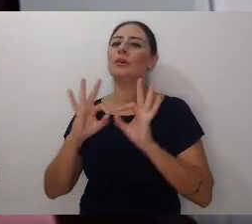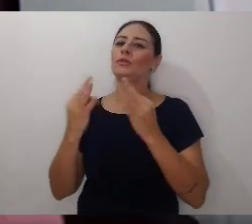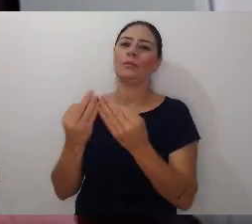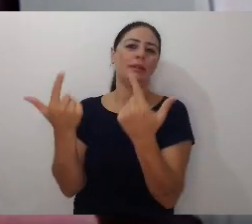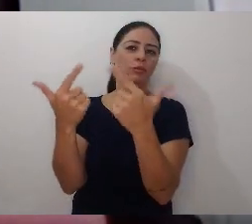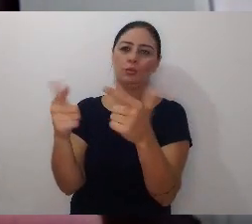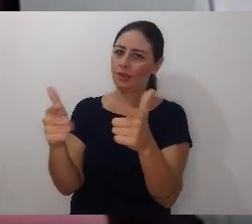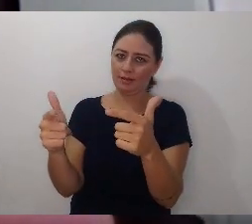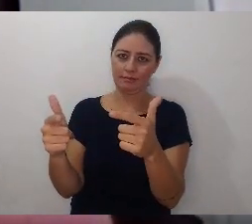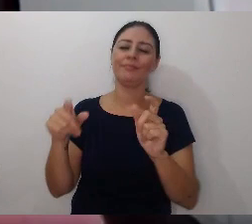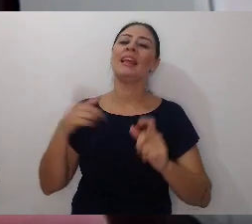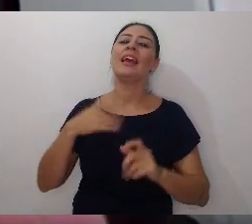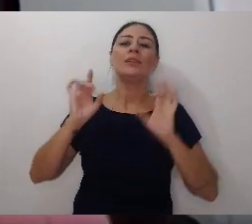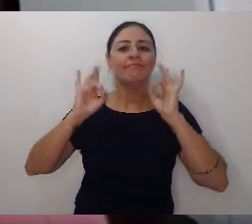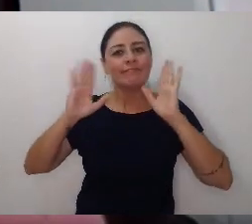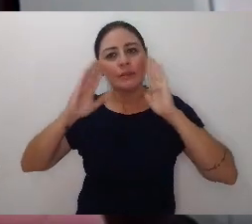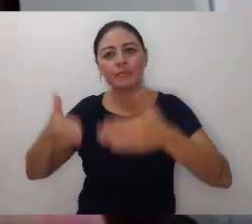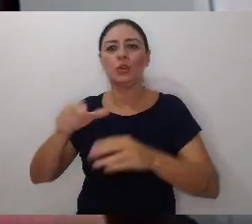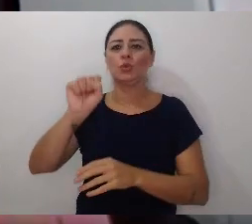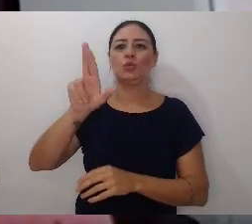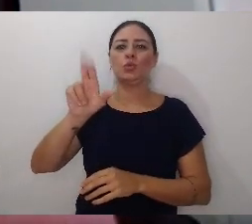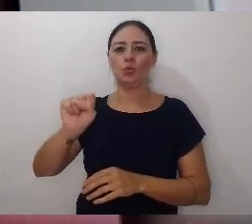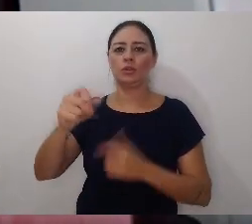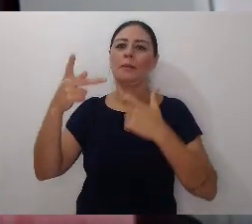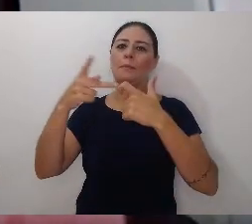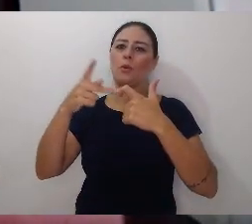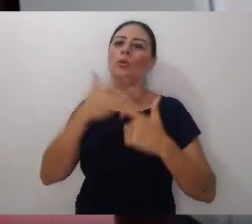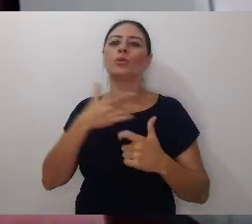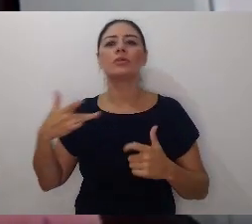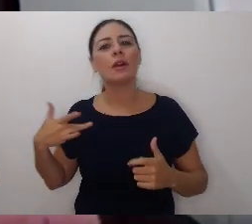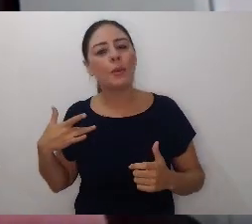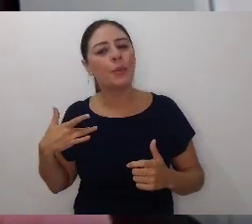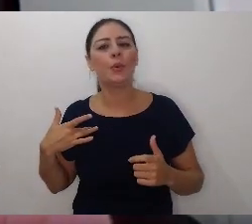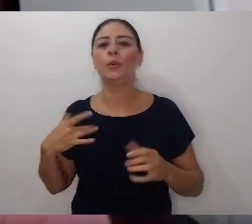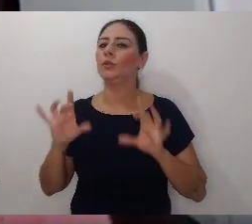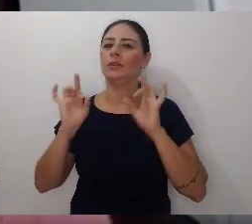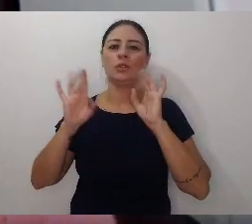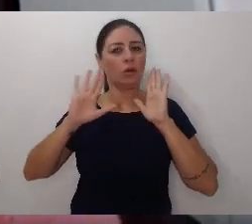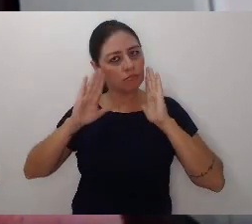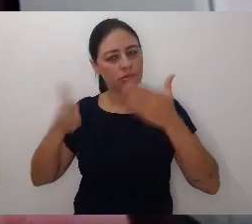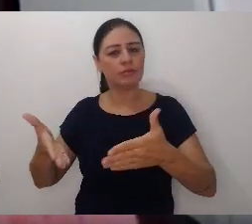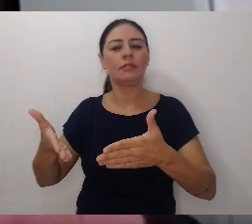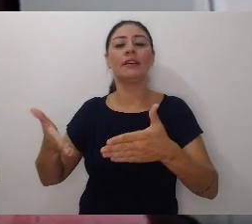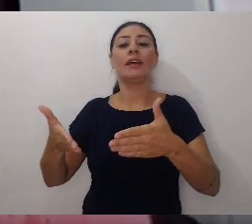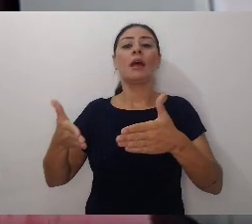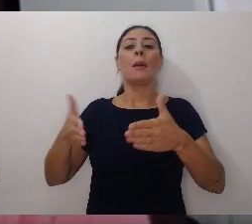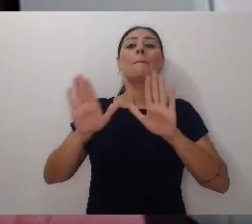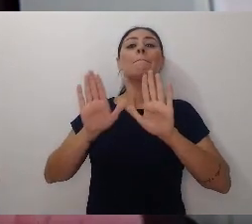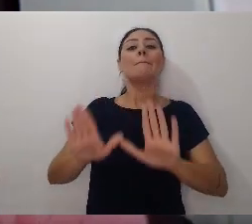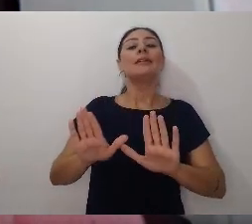de saúde e tudo mais. Mas, por exemplo, em algumas situações que a família não tem o plano de saúde e conta